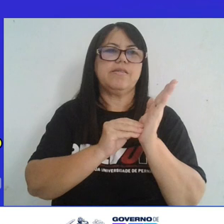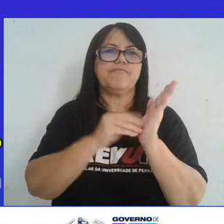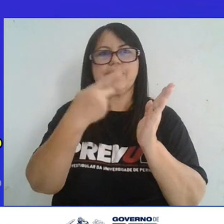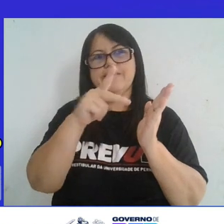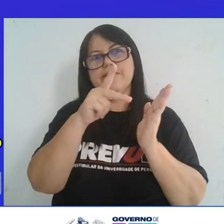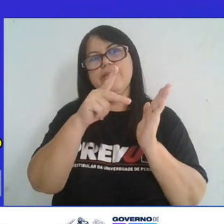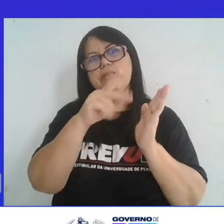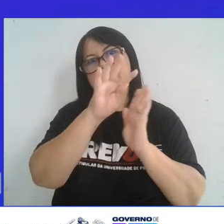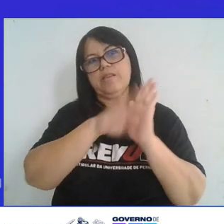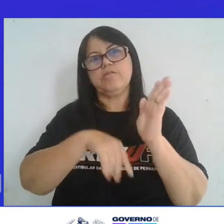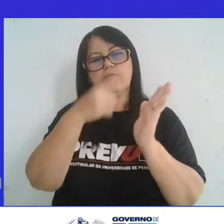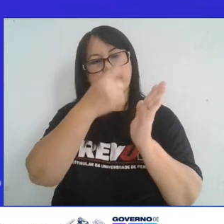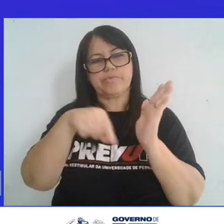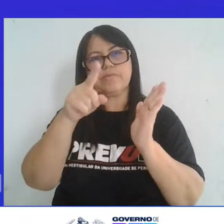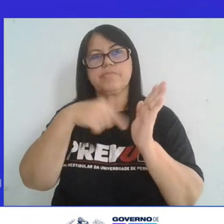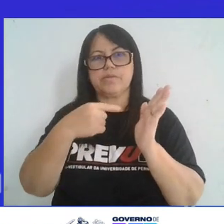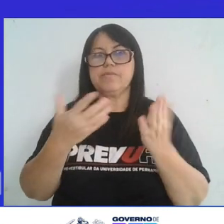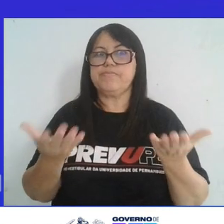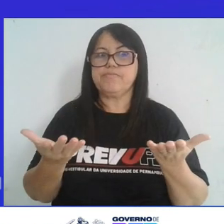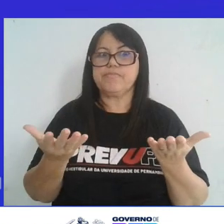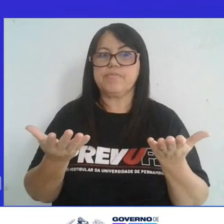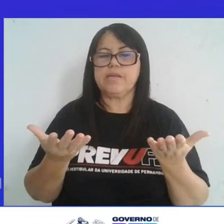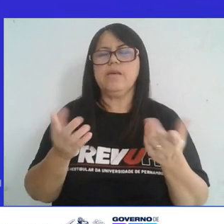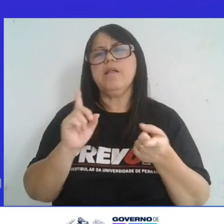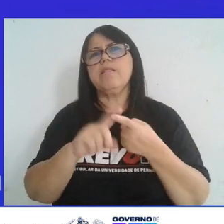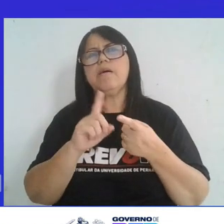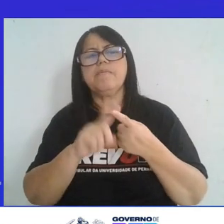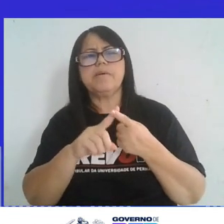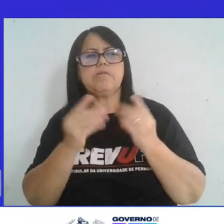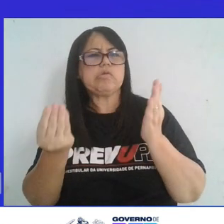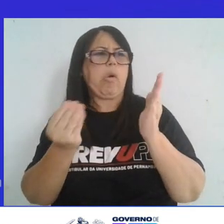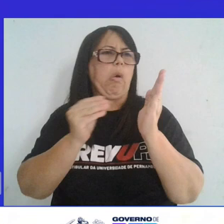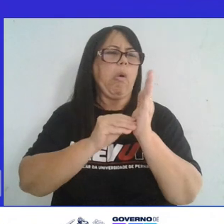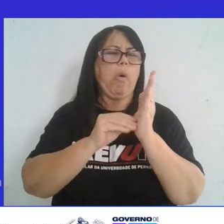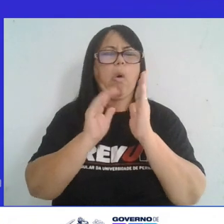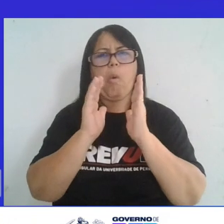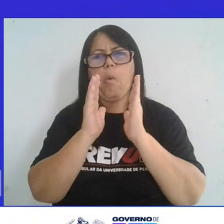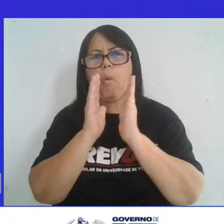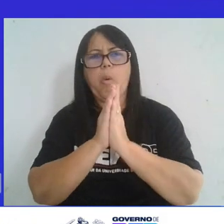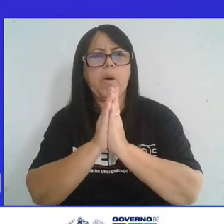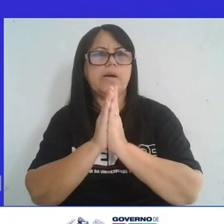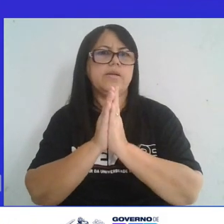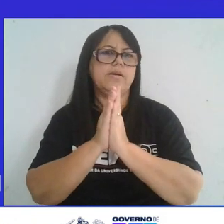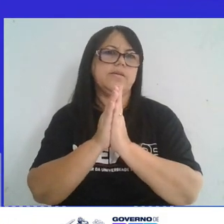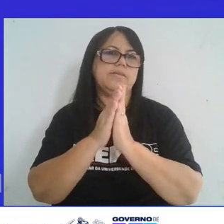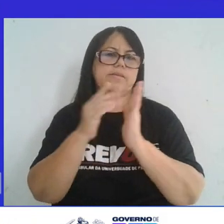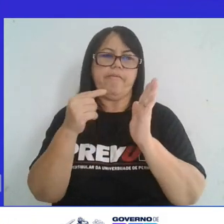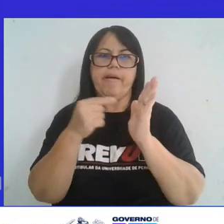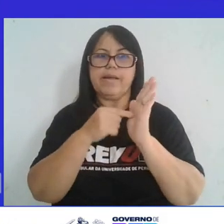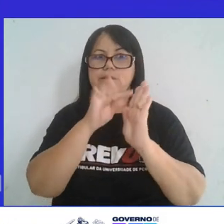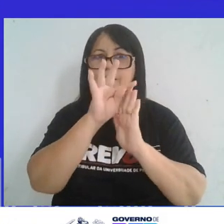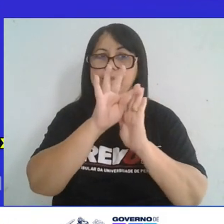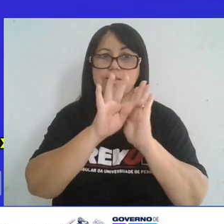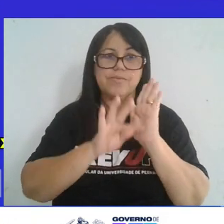aí anulado, tá? Né? Então, uma reflexão, uma oração que apareça dentro do